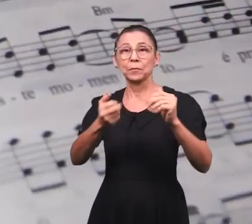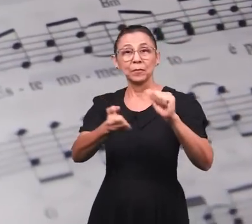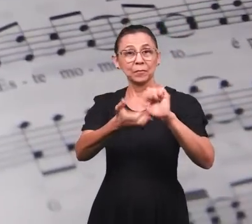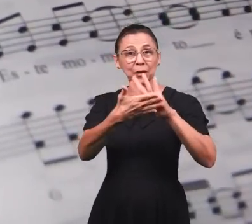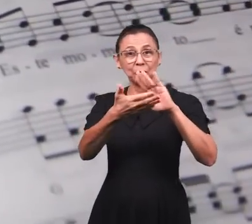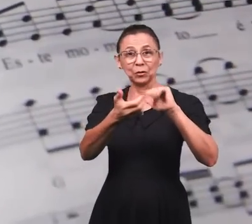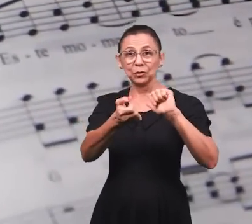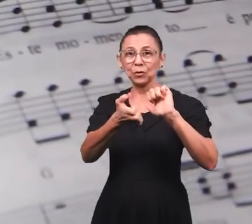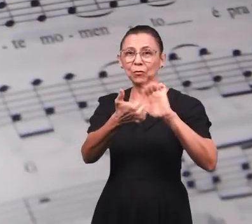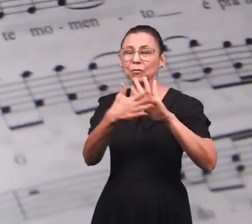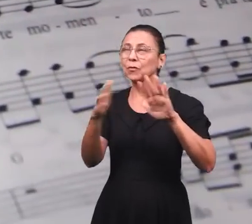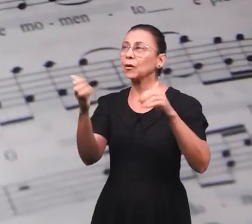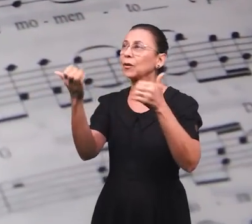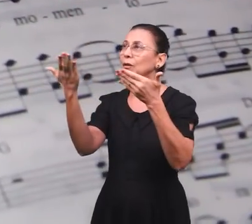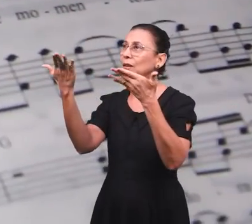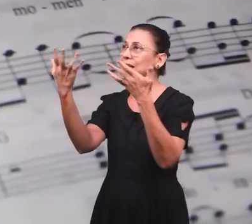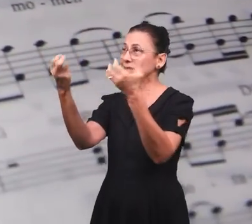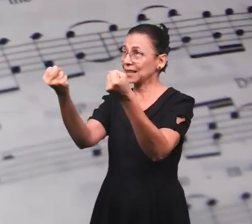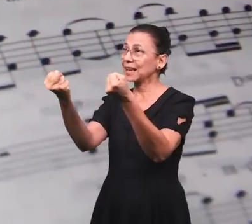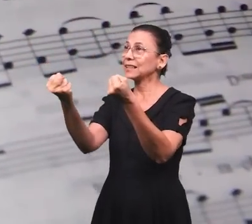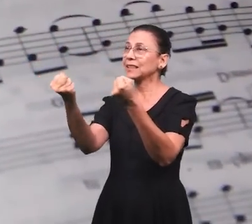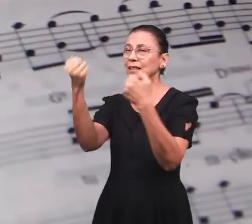pedir. Recebe o meu